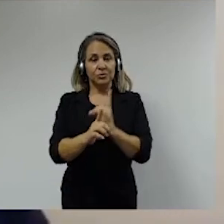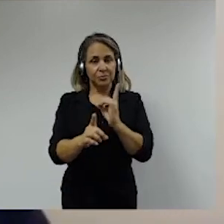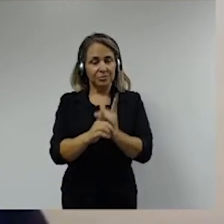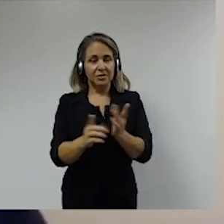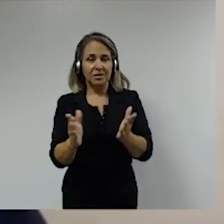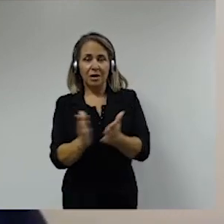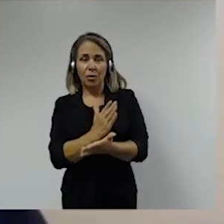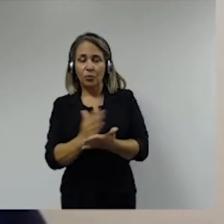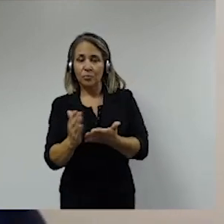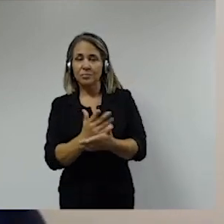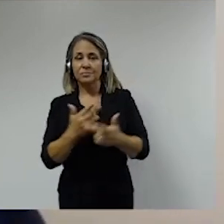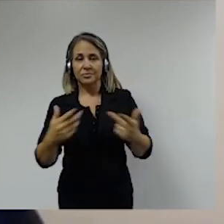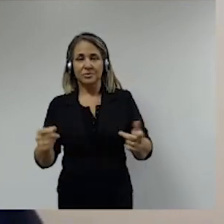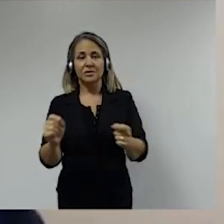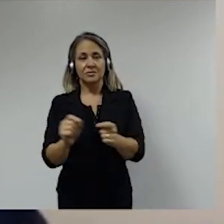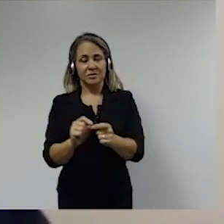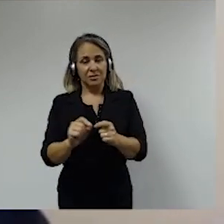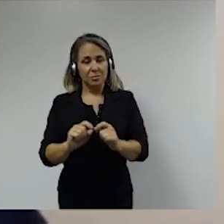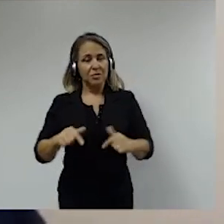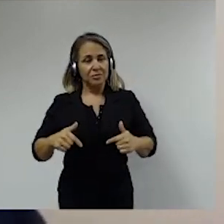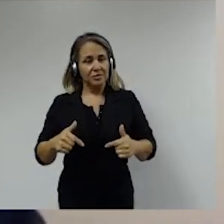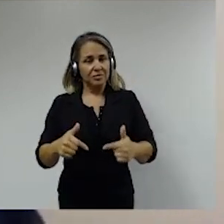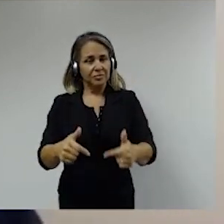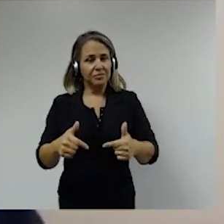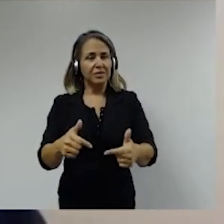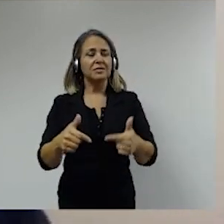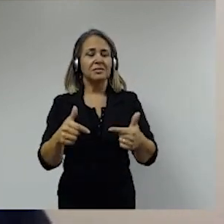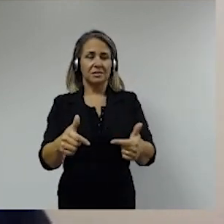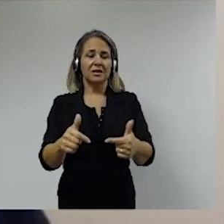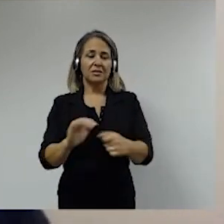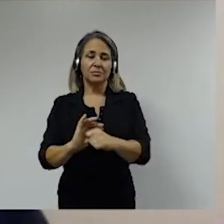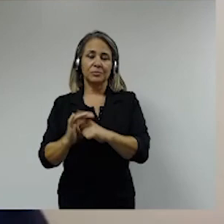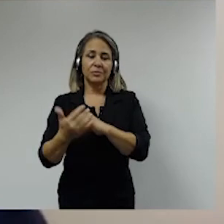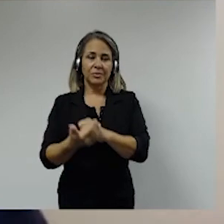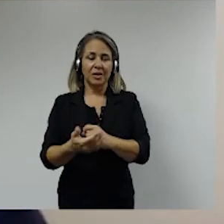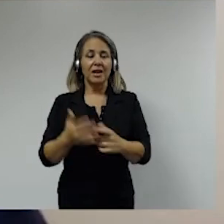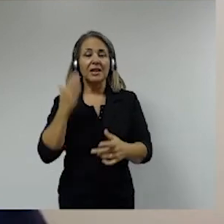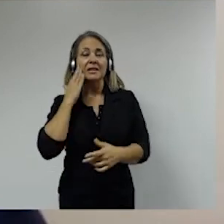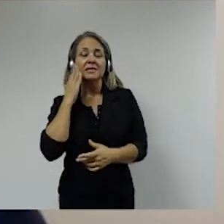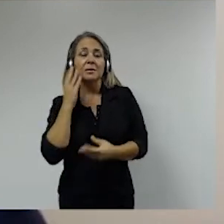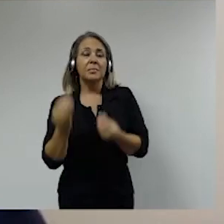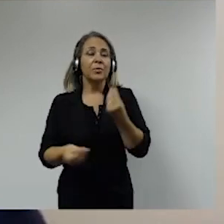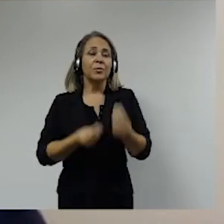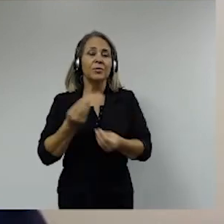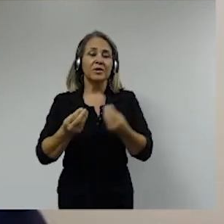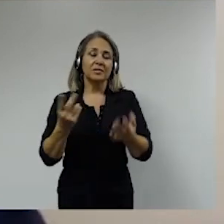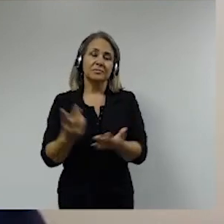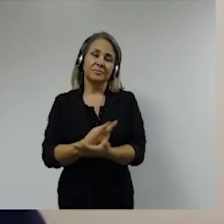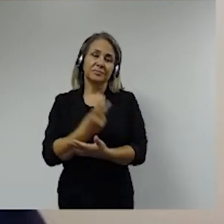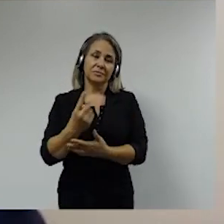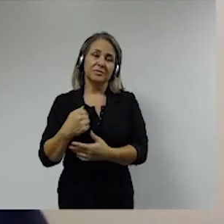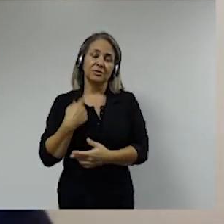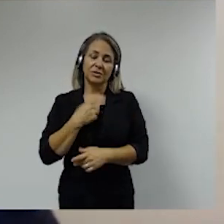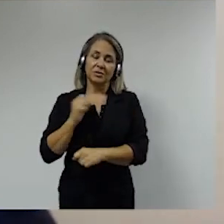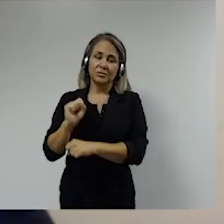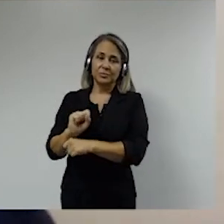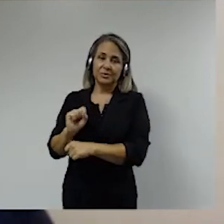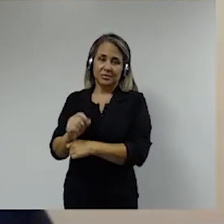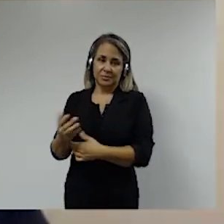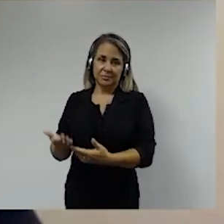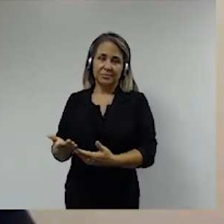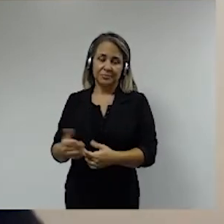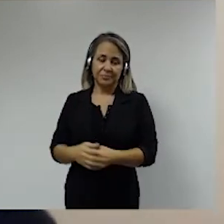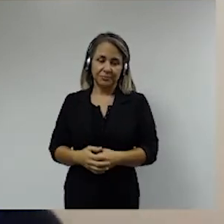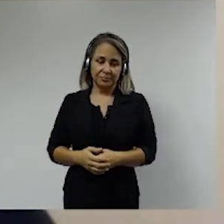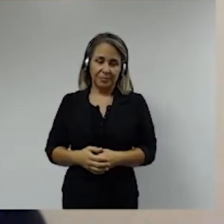vêm sendo adotadas no sentido de enfrentar esse quadro pandêmico e, via de consequência, qual o futuro nos aguarda. E